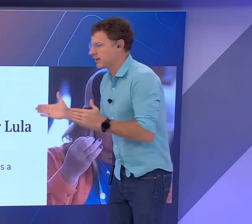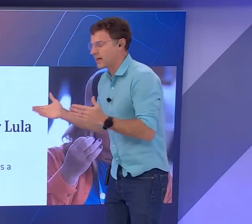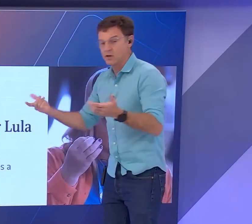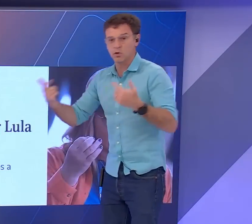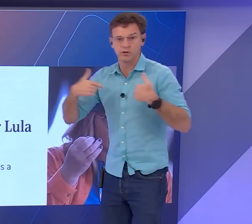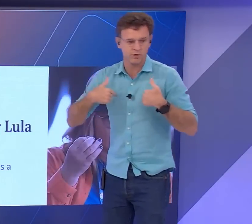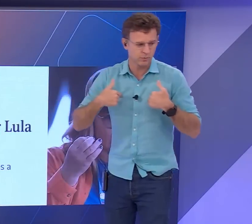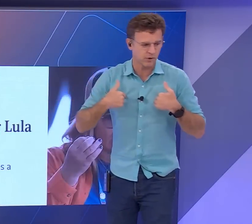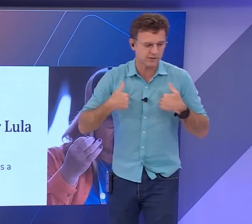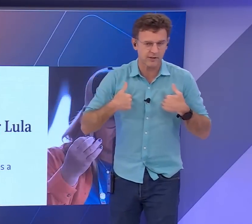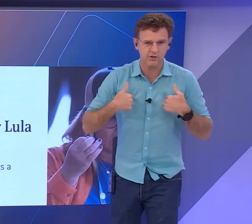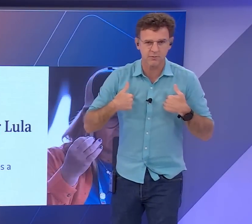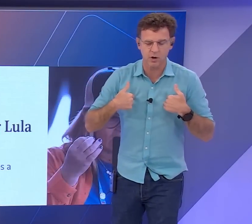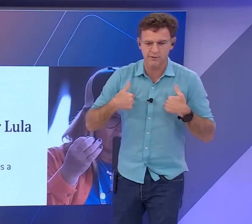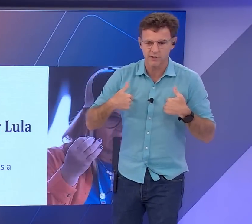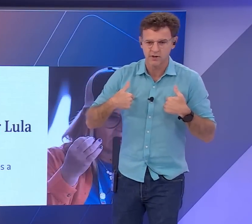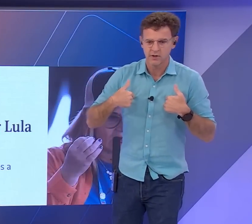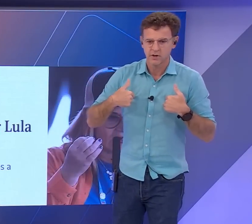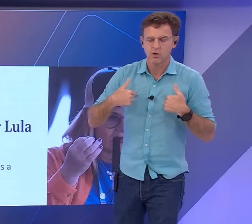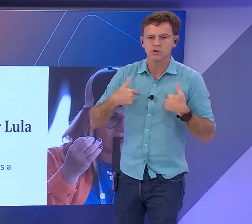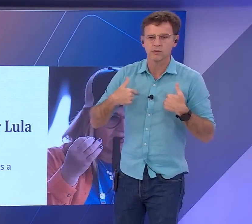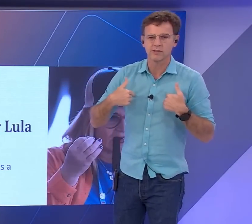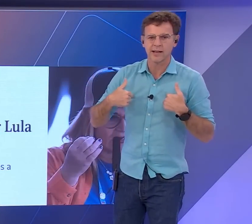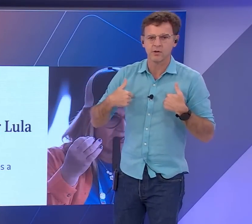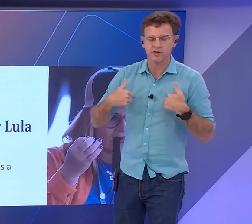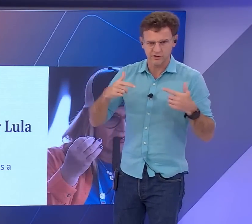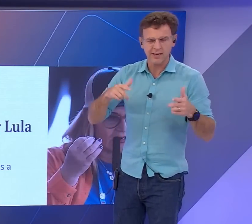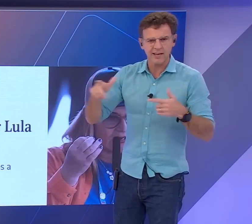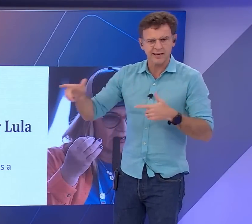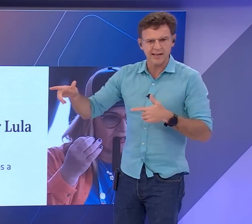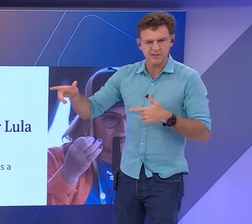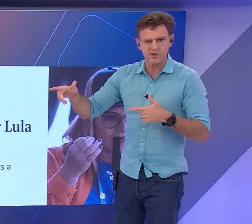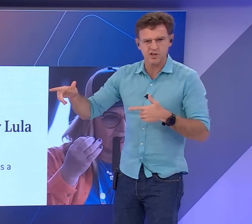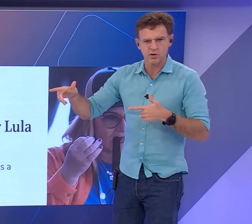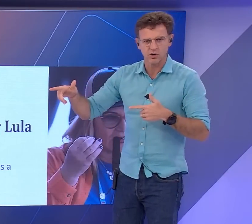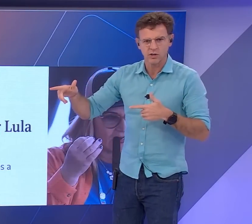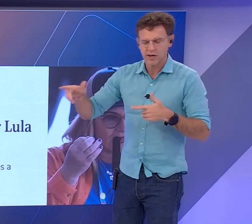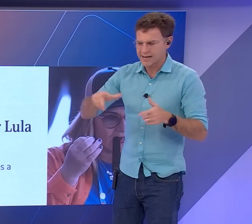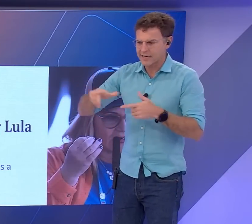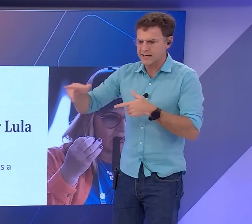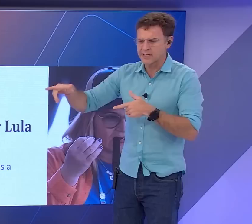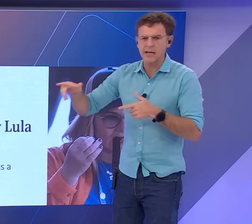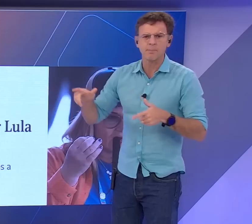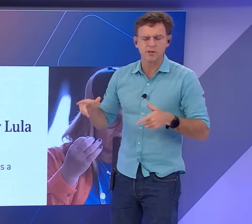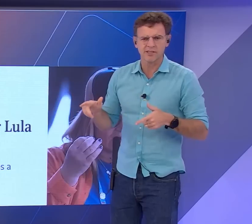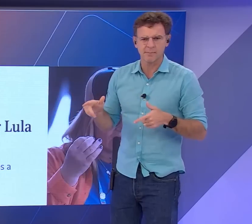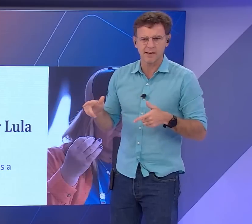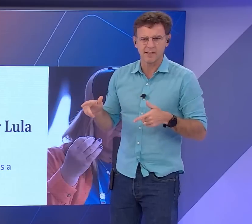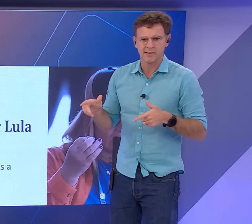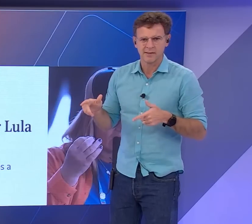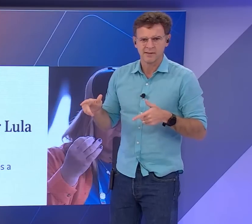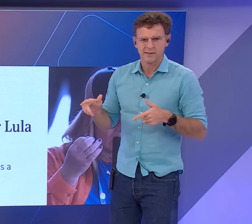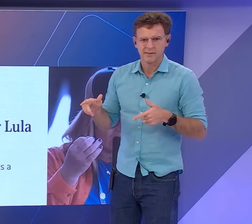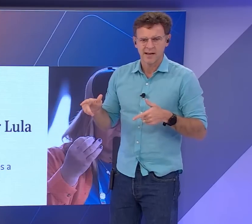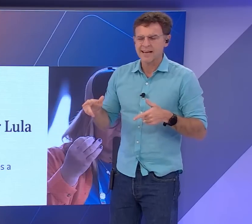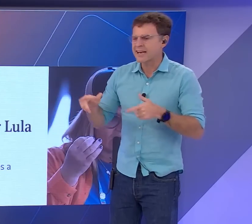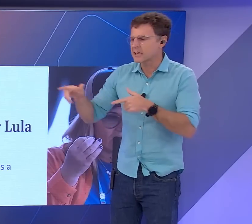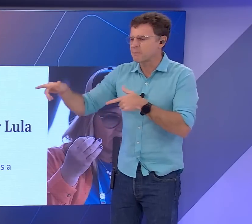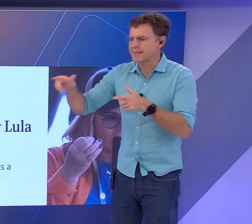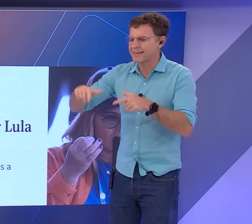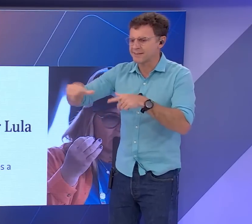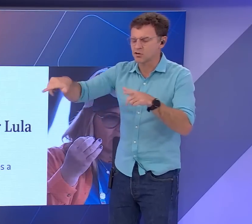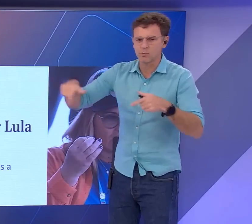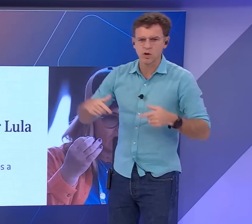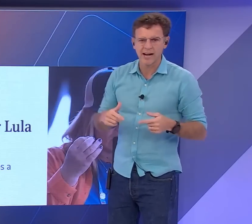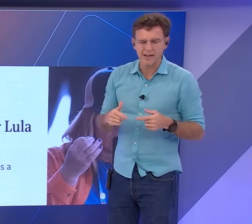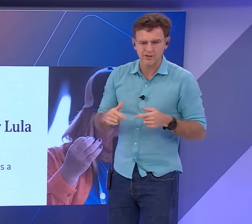Arthur Lira, inclusive no processo que move contra o ICL Notícias. Aquele que era em sigilo, aquele que ninguém podia saber, aquele que